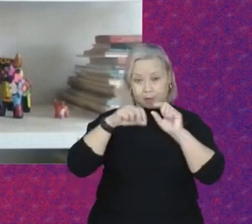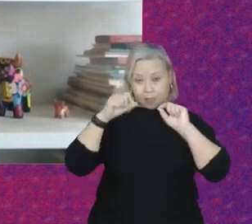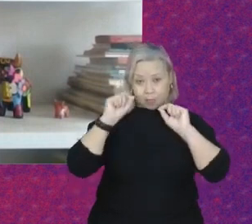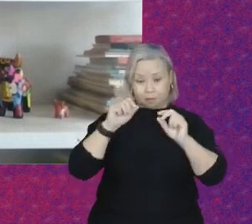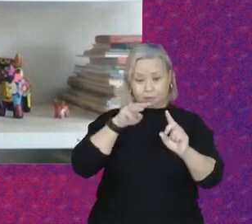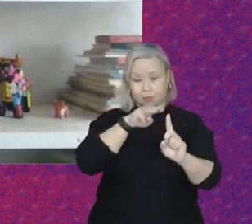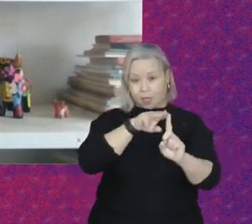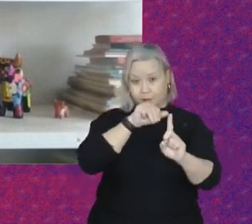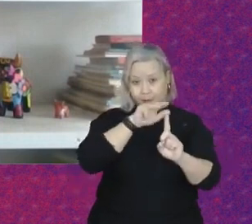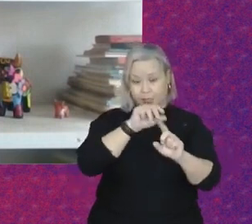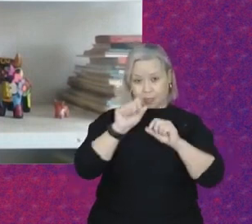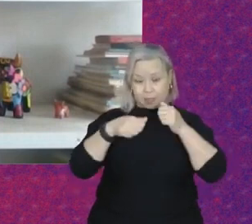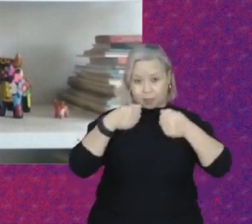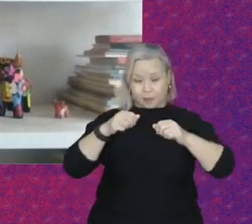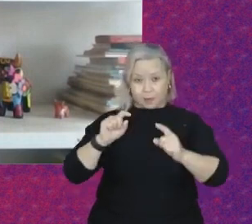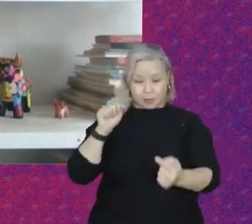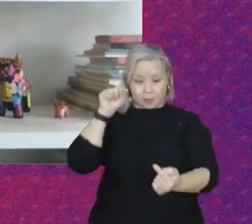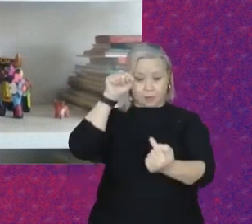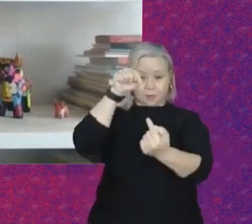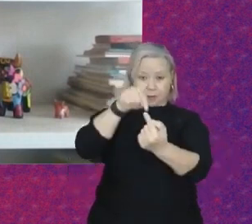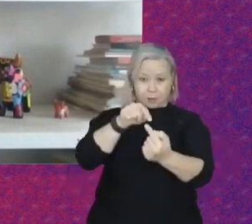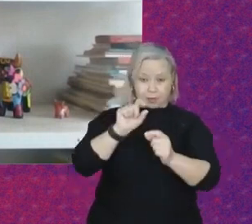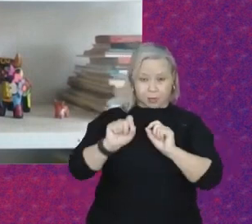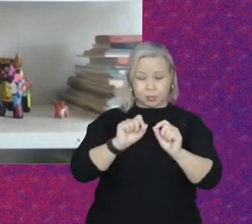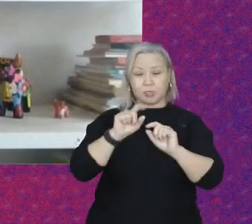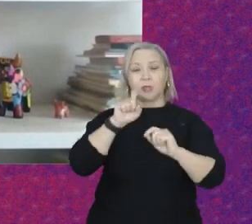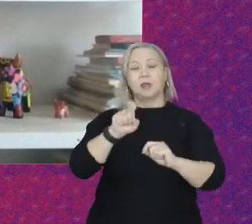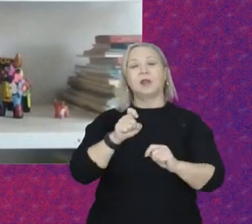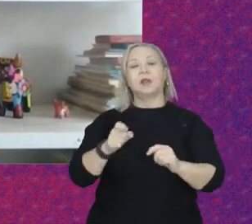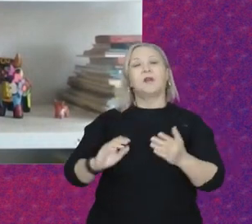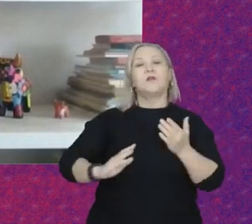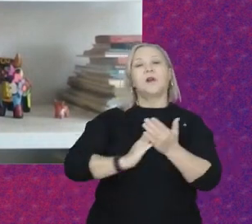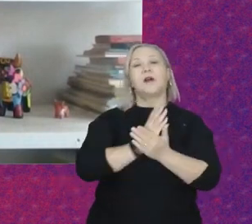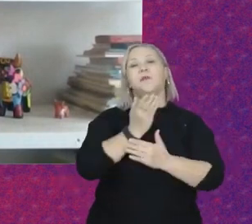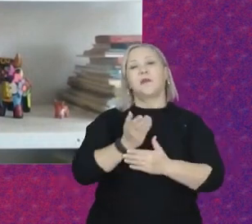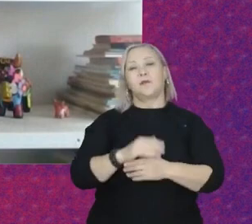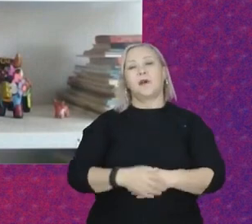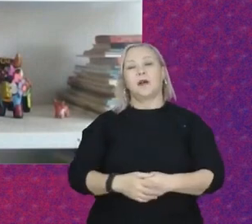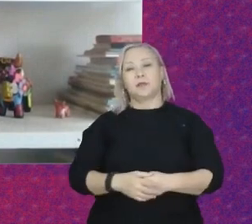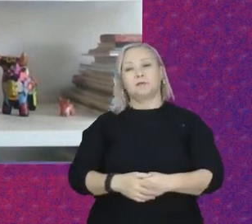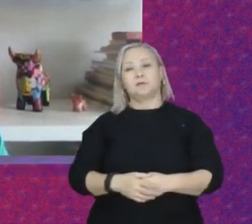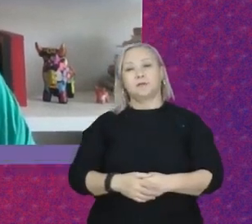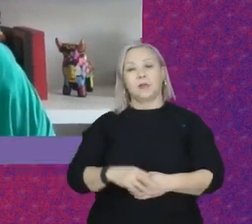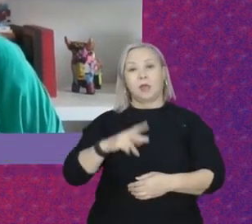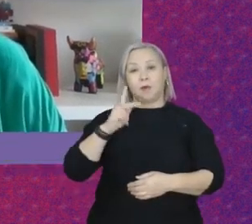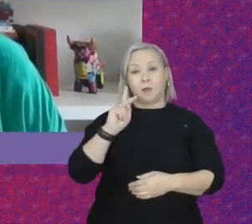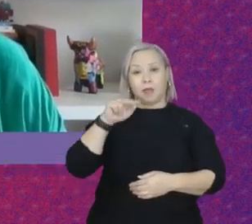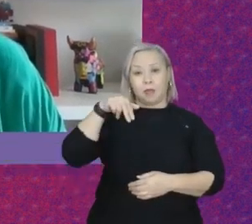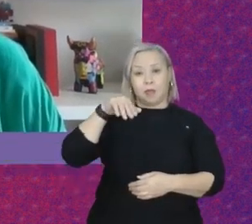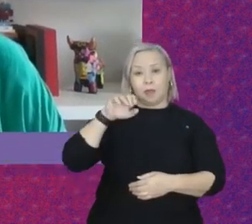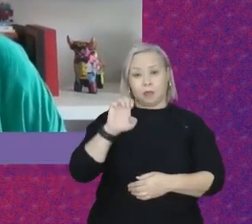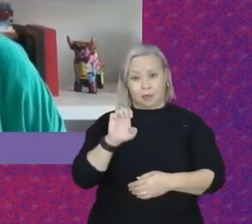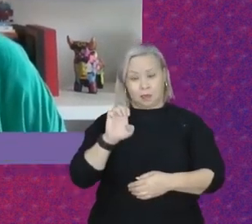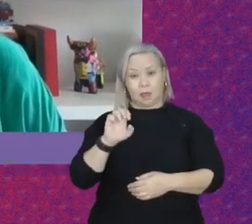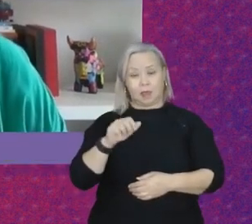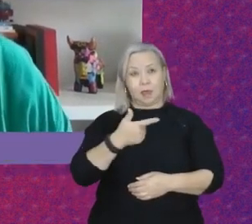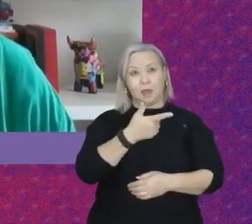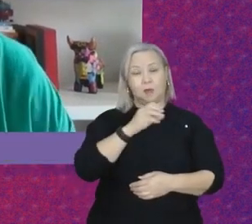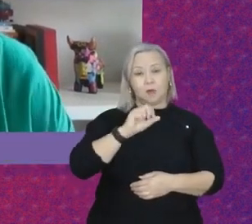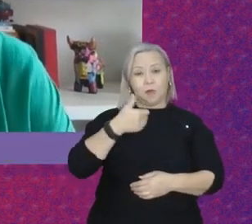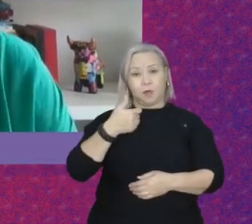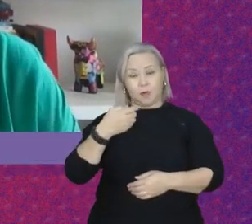atingir, inicialmente, é essa meta que foi aprovada no Plano Nacional de Educação de